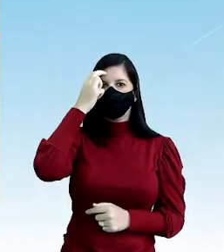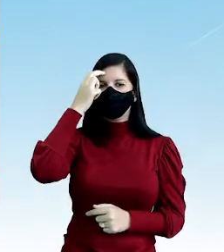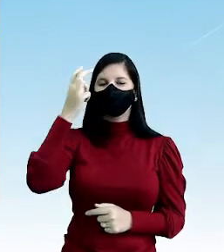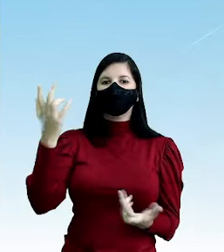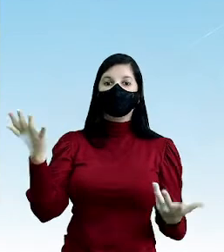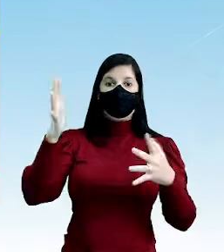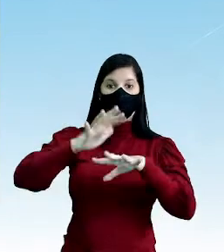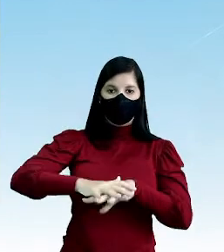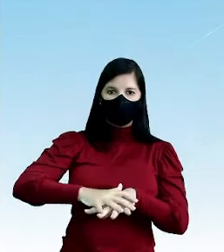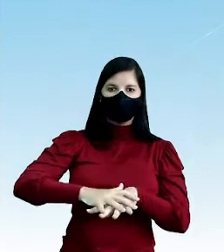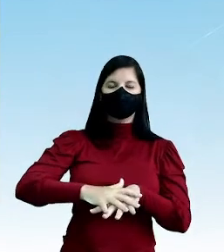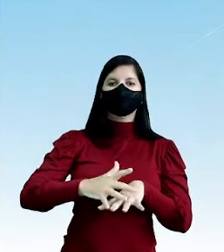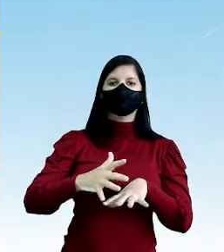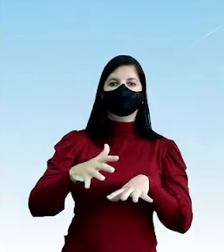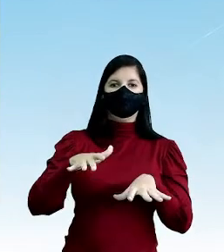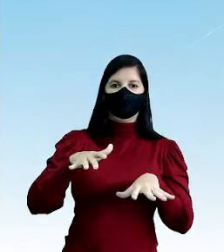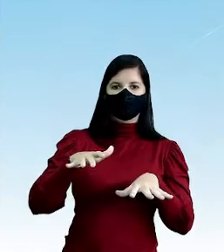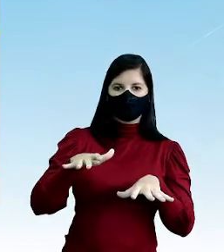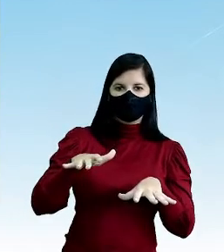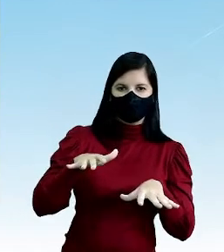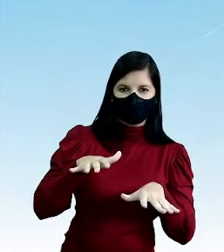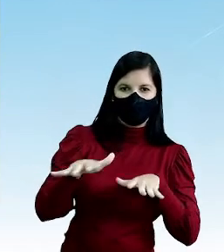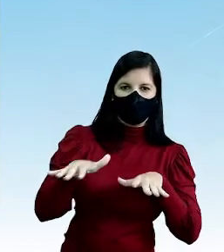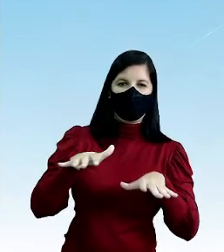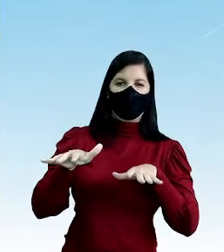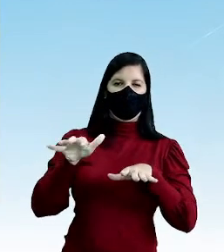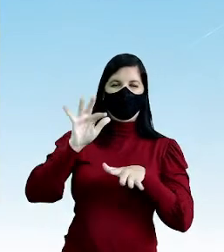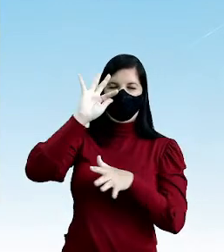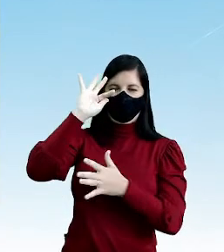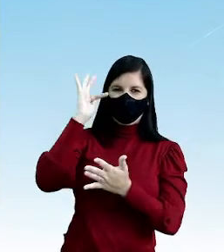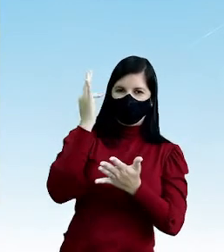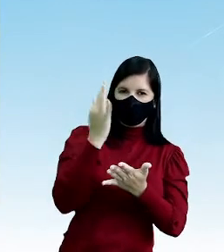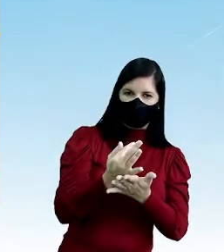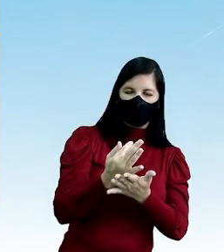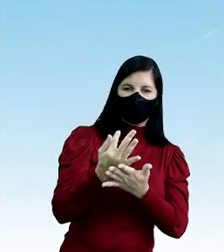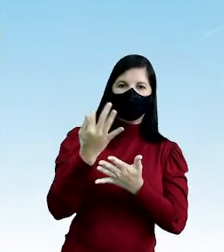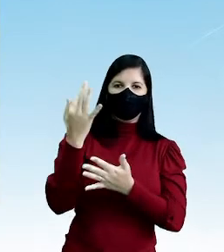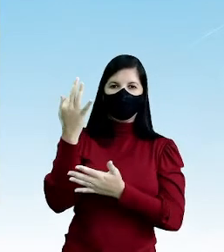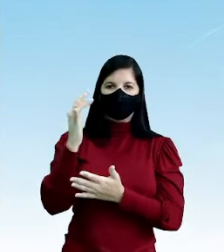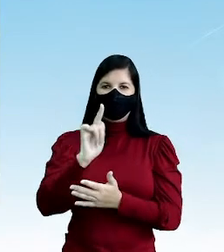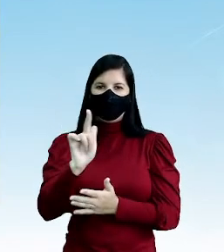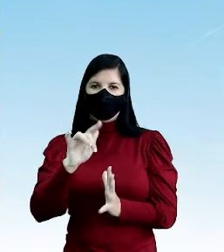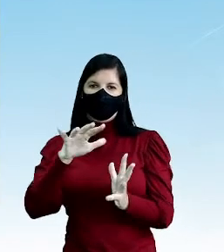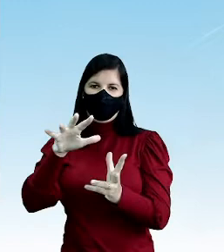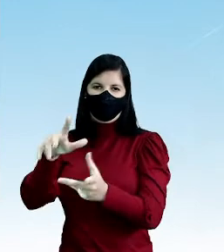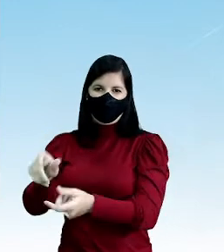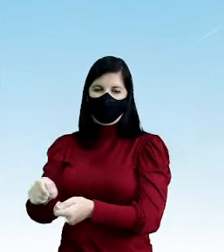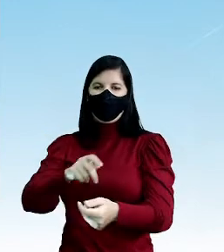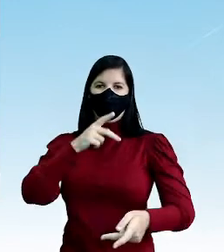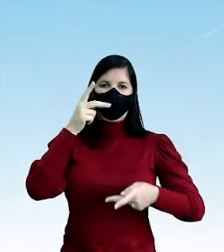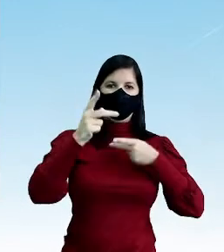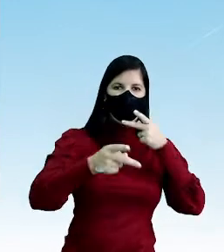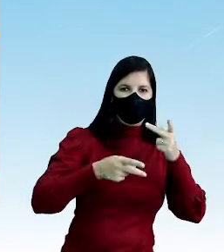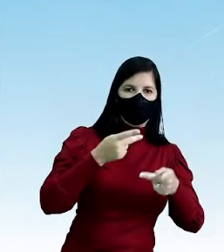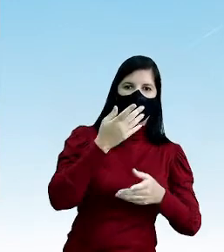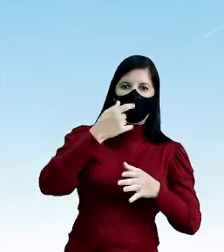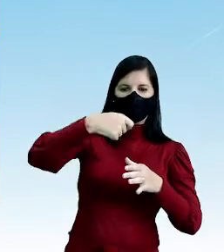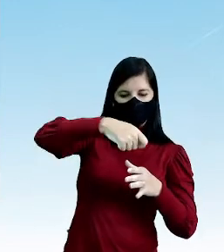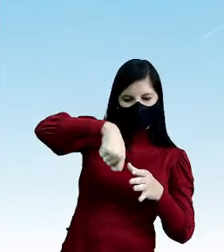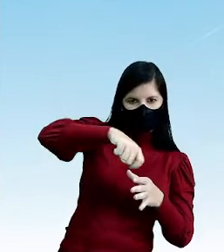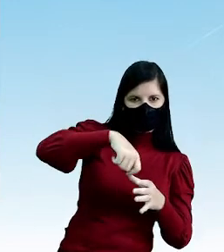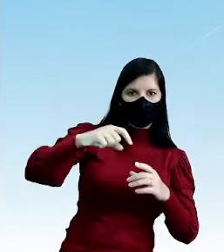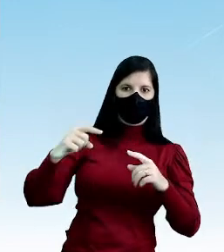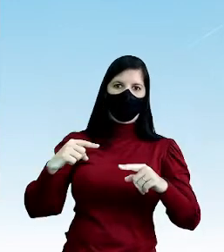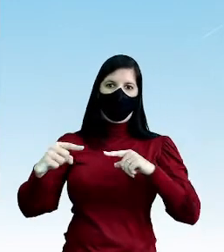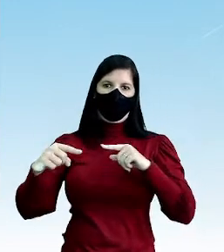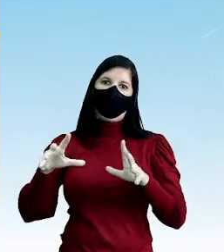inserido os ritos, a fé, a geografia, o modo de falar, a culinária, a política,